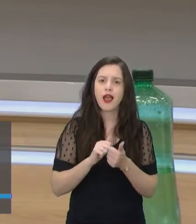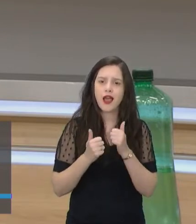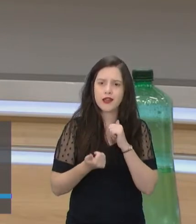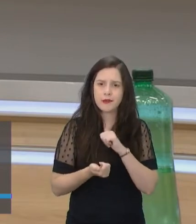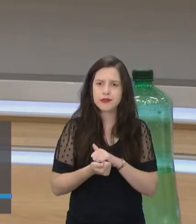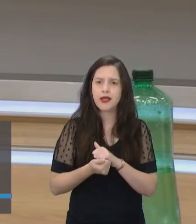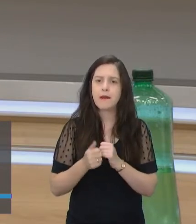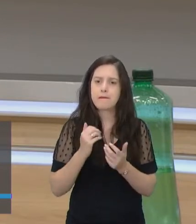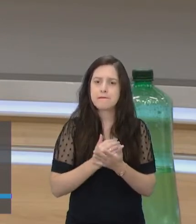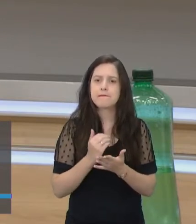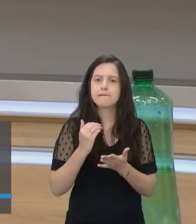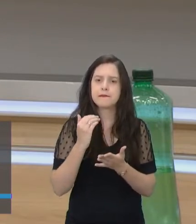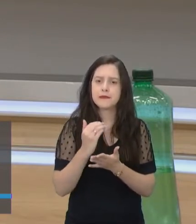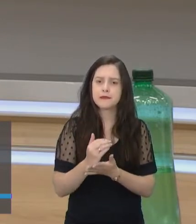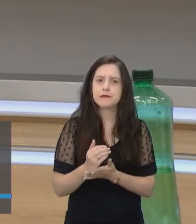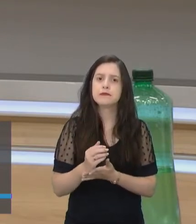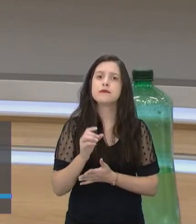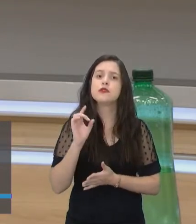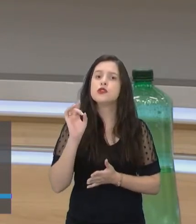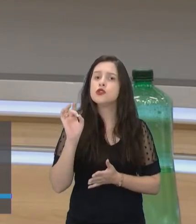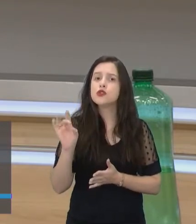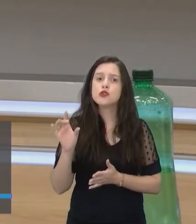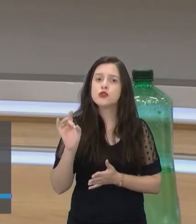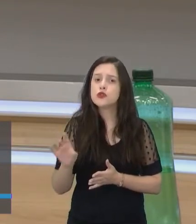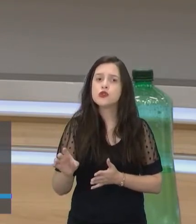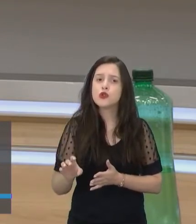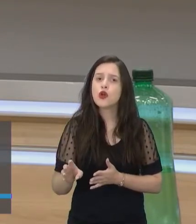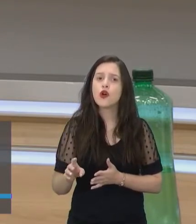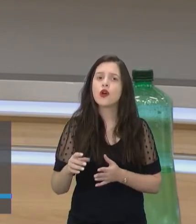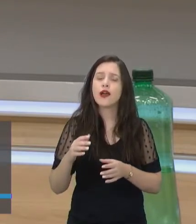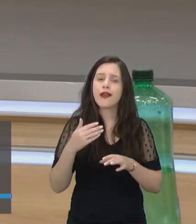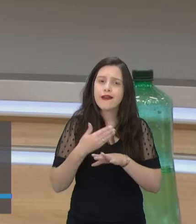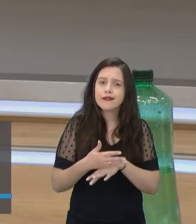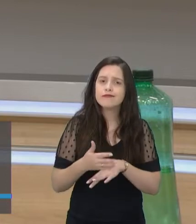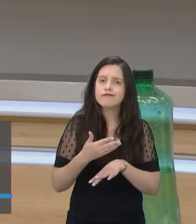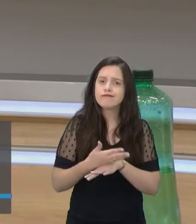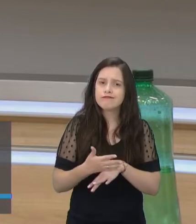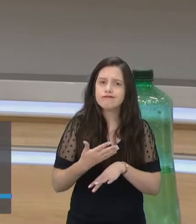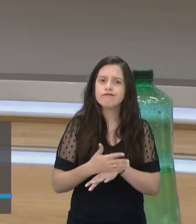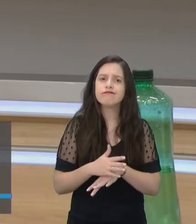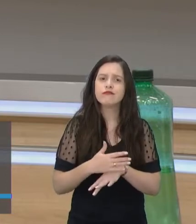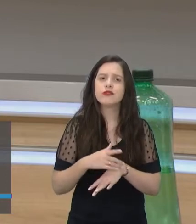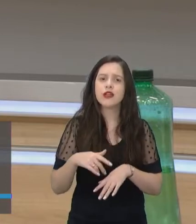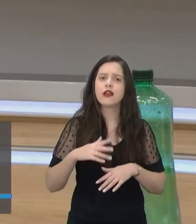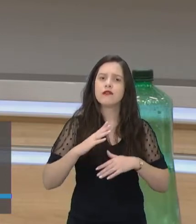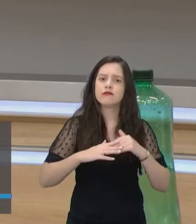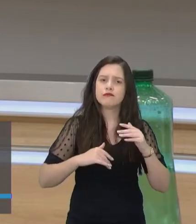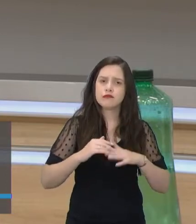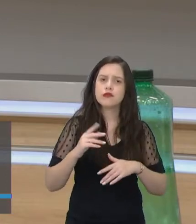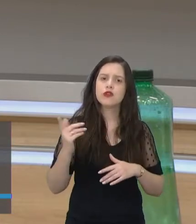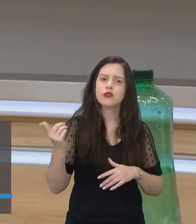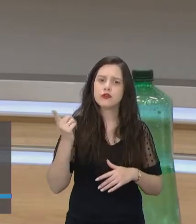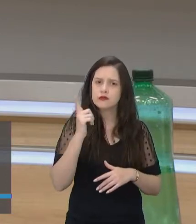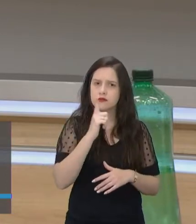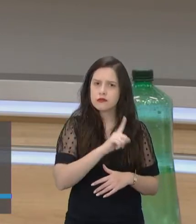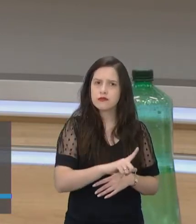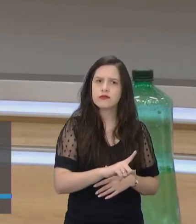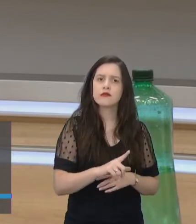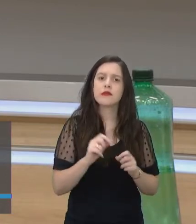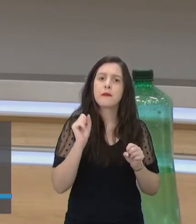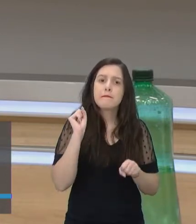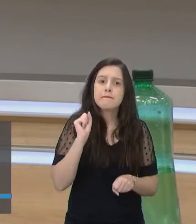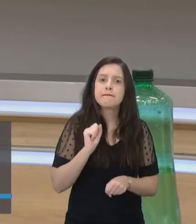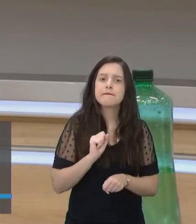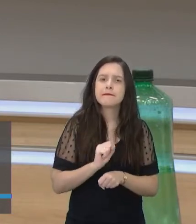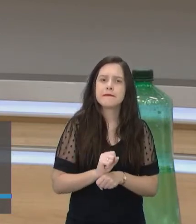isso. Porque só vai mudar, só vai começar realmente a engrenagem girar ali da sustentabilidade, de realmente a gente parar